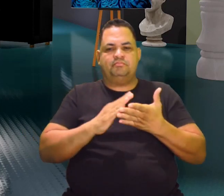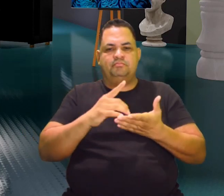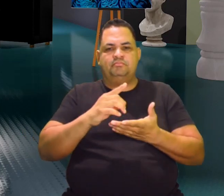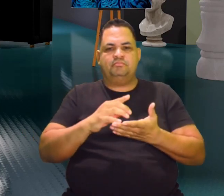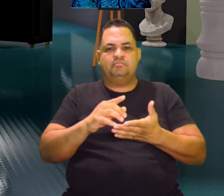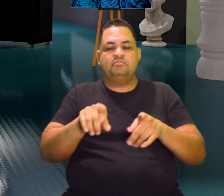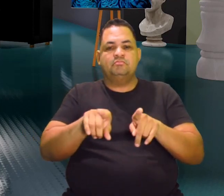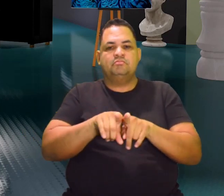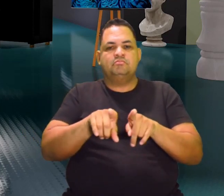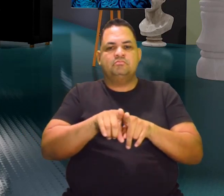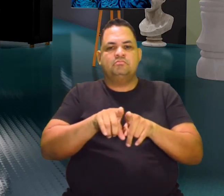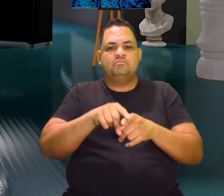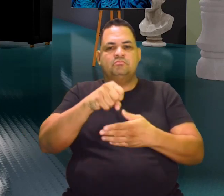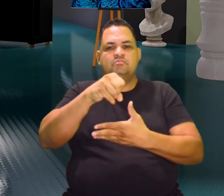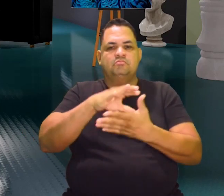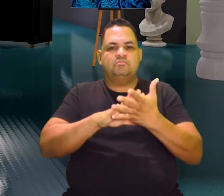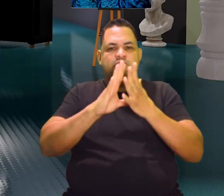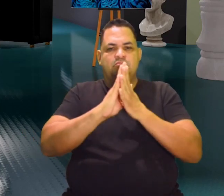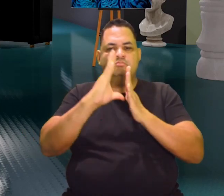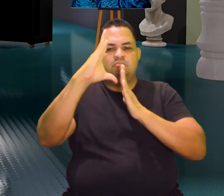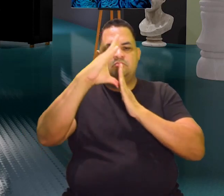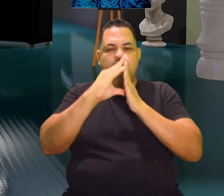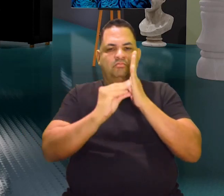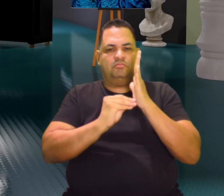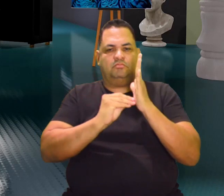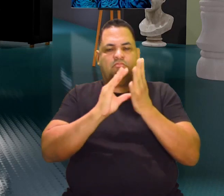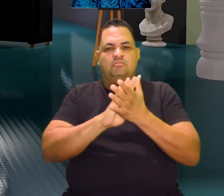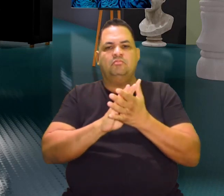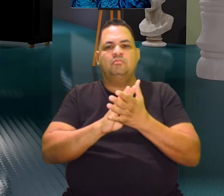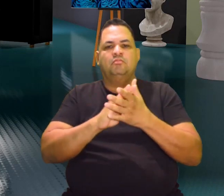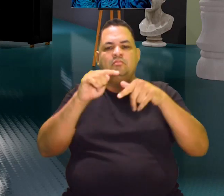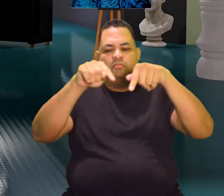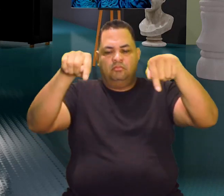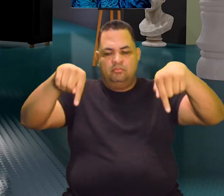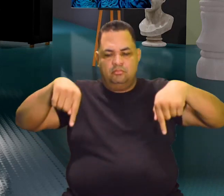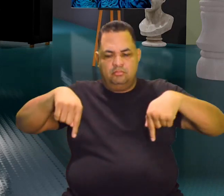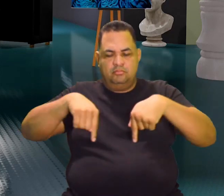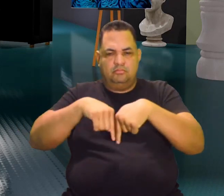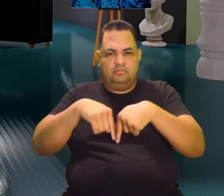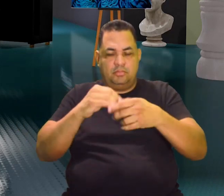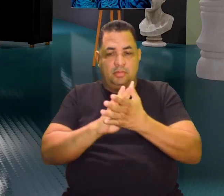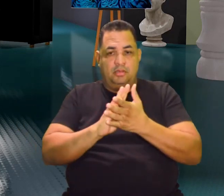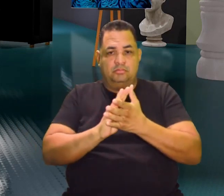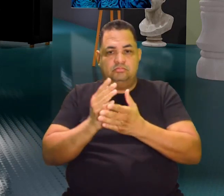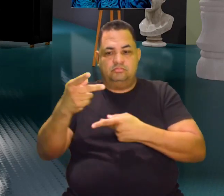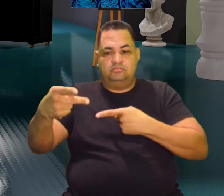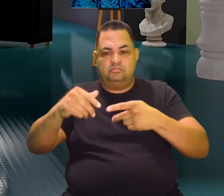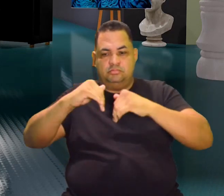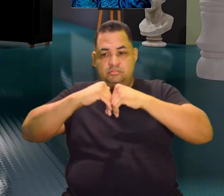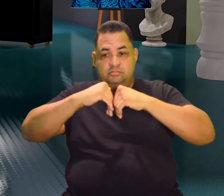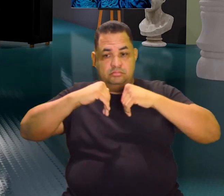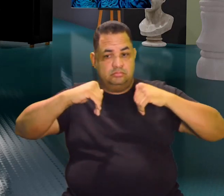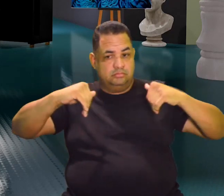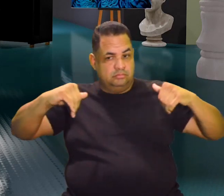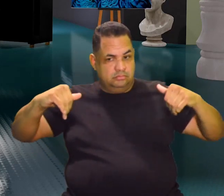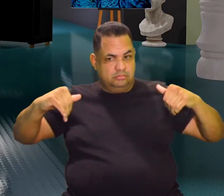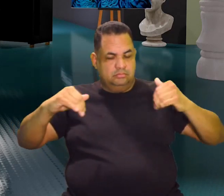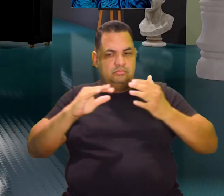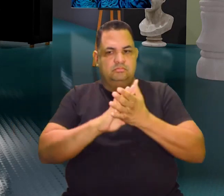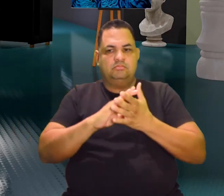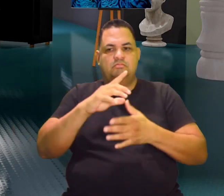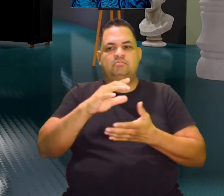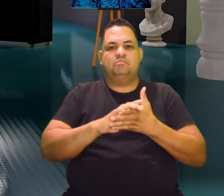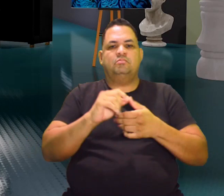atividades do conteúdo de sala, né? Sempre é um projeto a parte que vocês fazem para colocar em prática